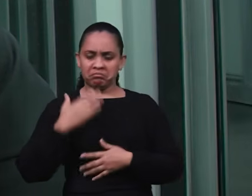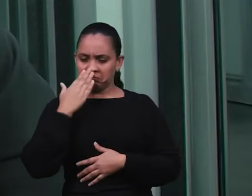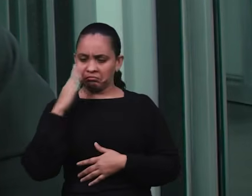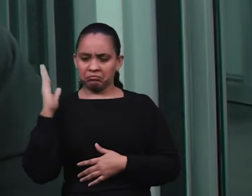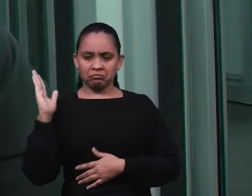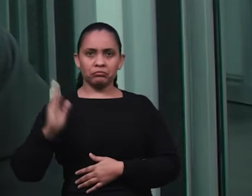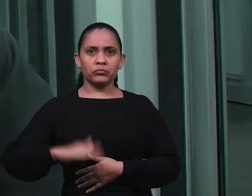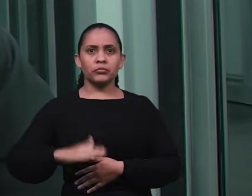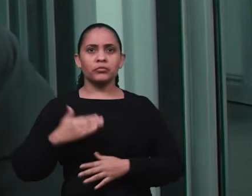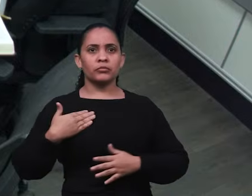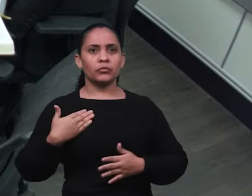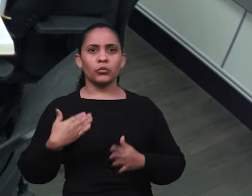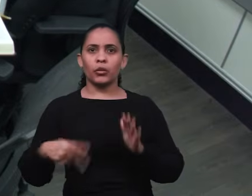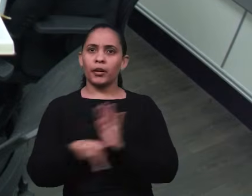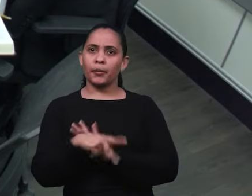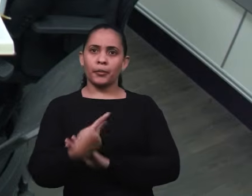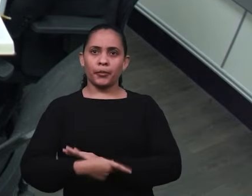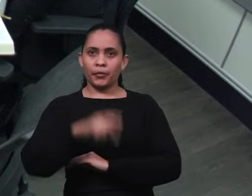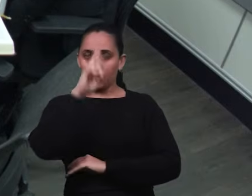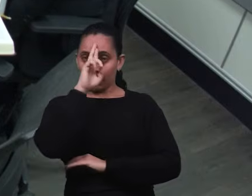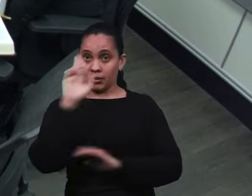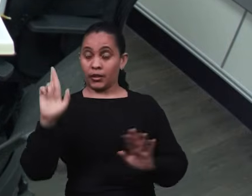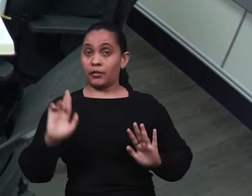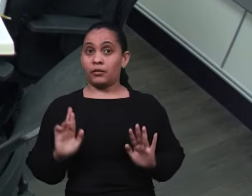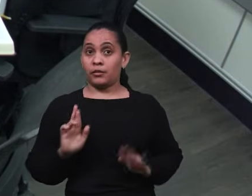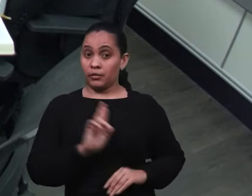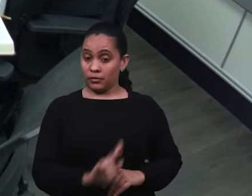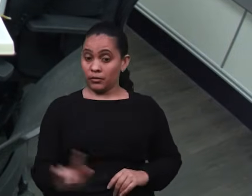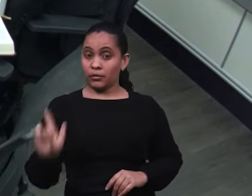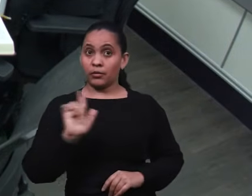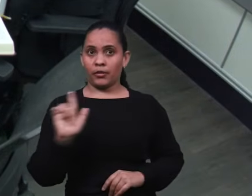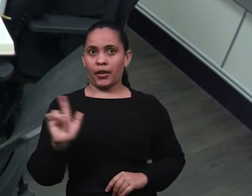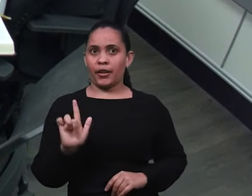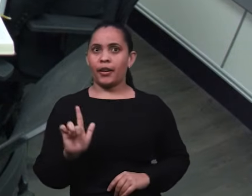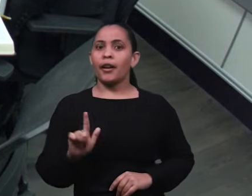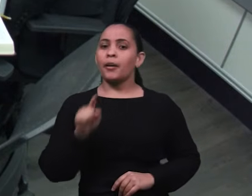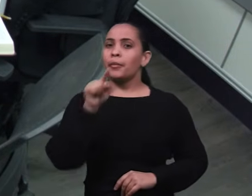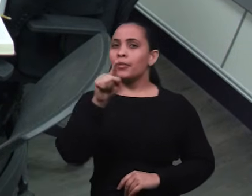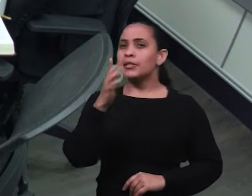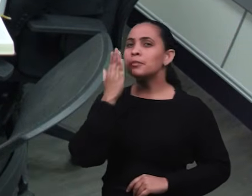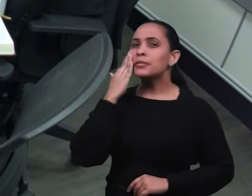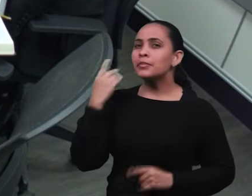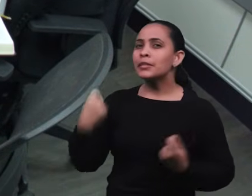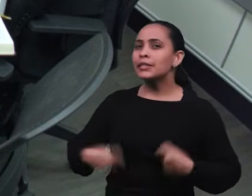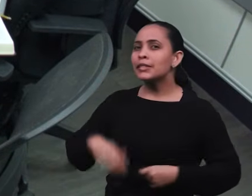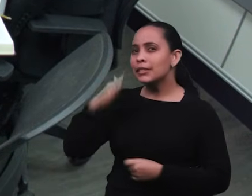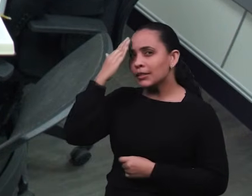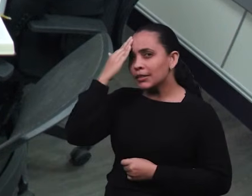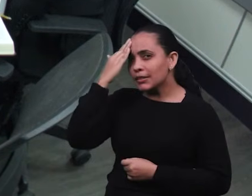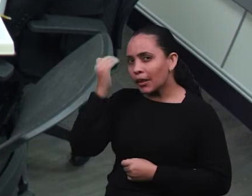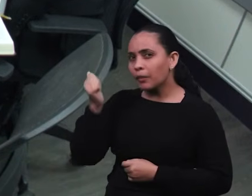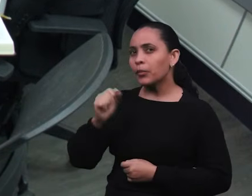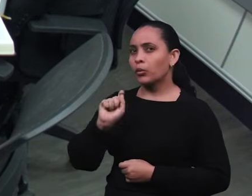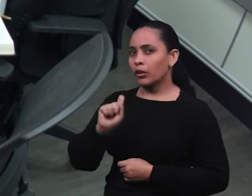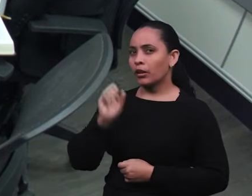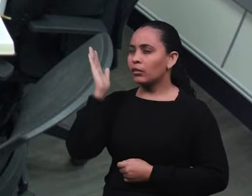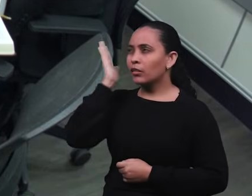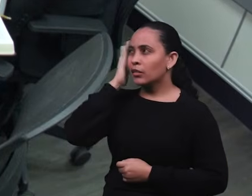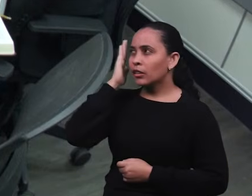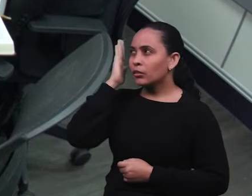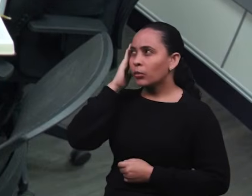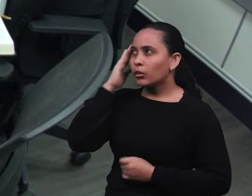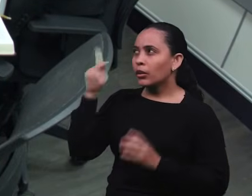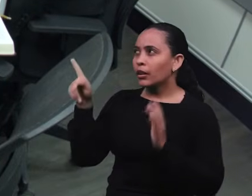rejeitou, porque aquilo não era da parte do Senhor. Então, é discernimento espiritual para saber, né? Aquilo Exatamente. Que é